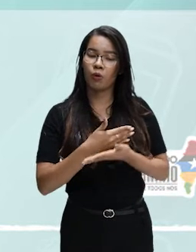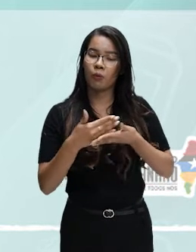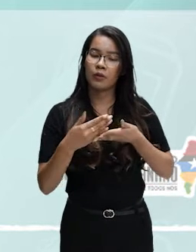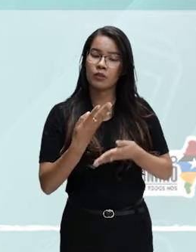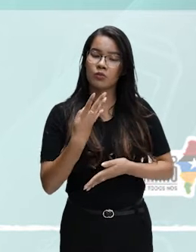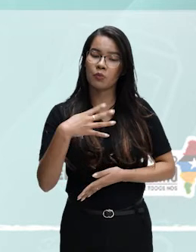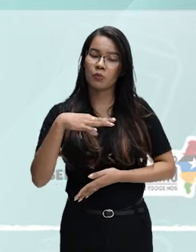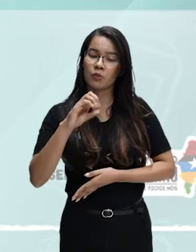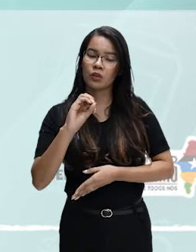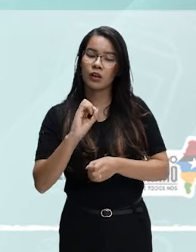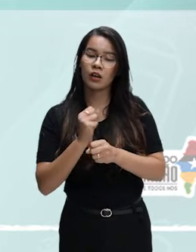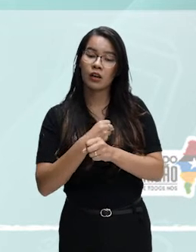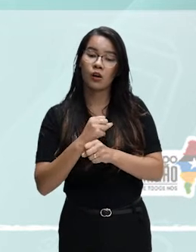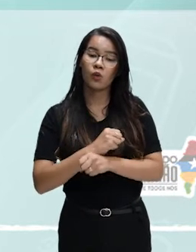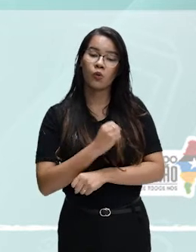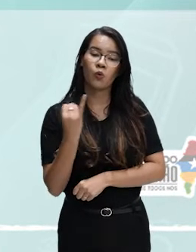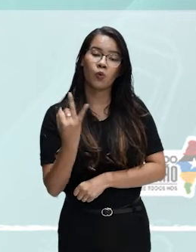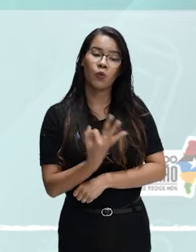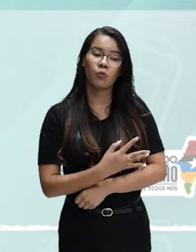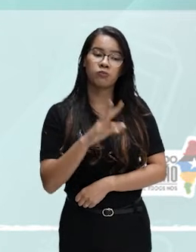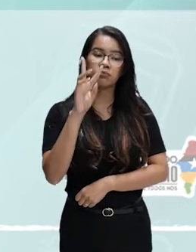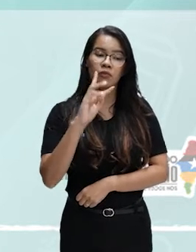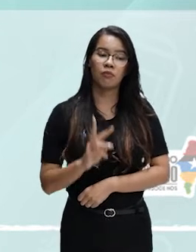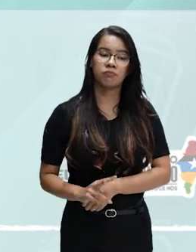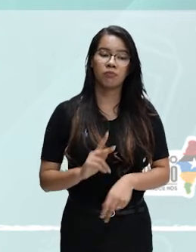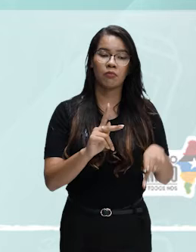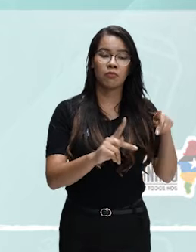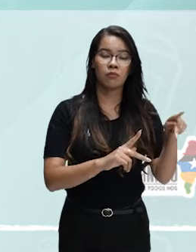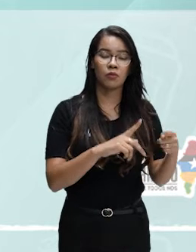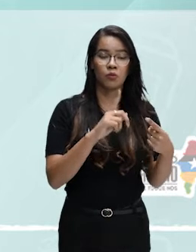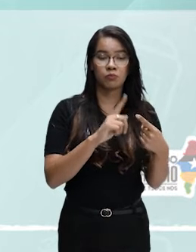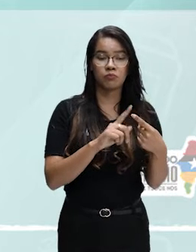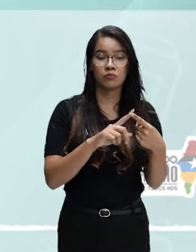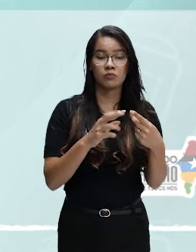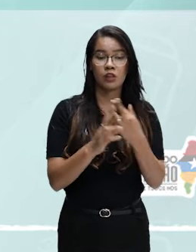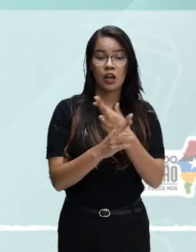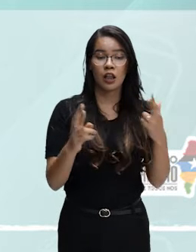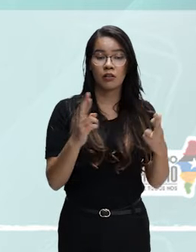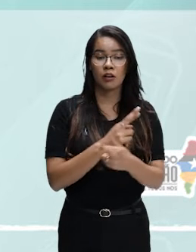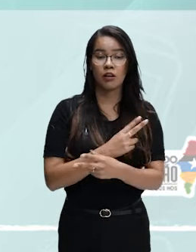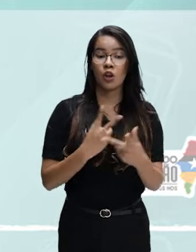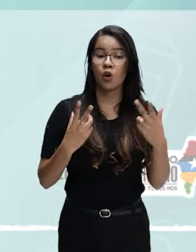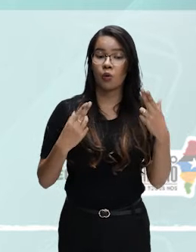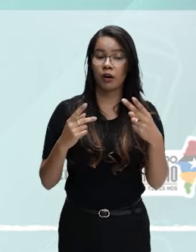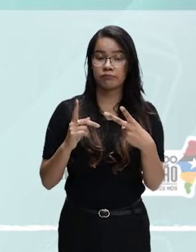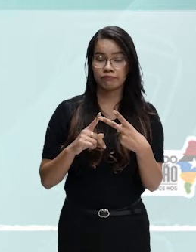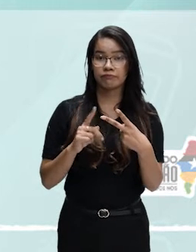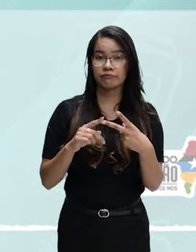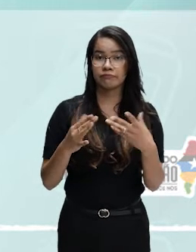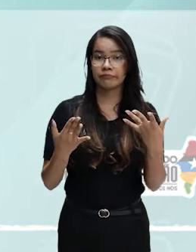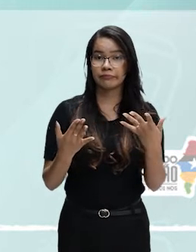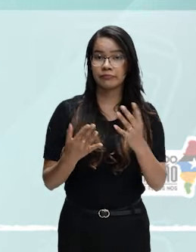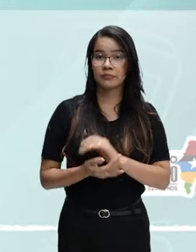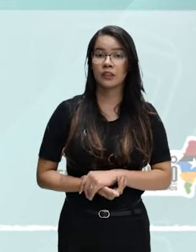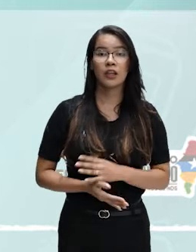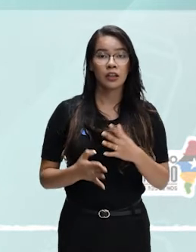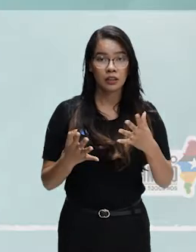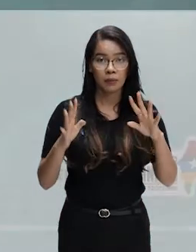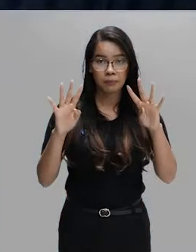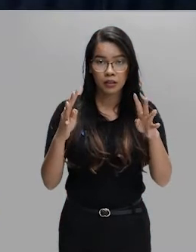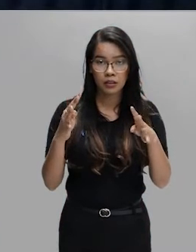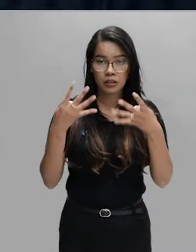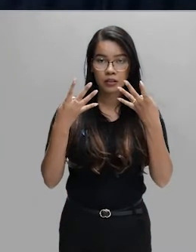quantas vezes a população do predador se igualou à da presa? Olha só. Veja, preste bem